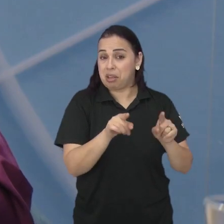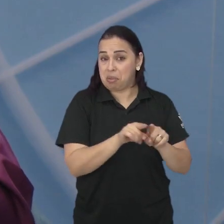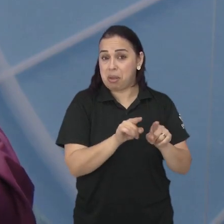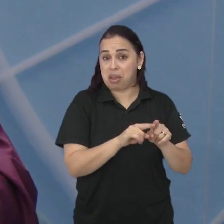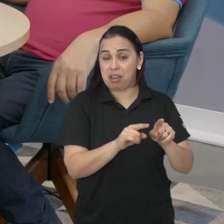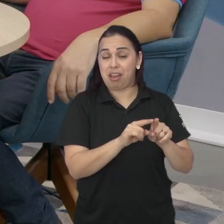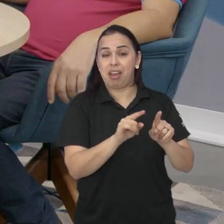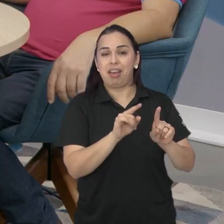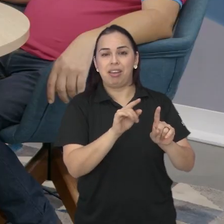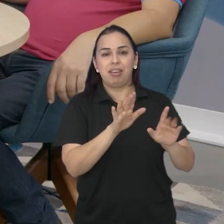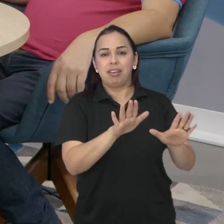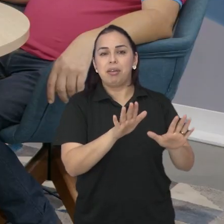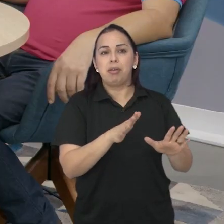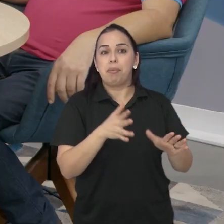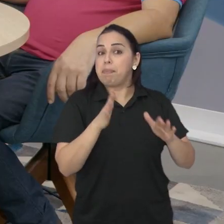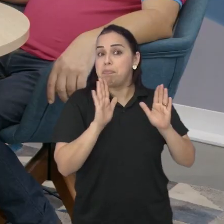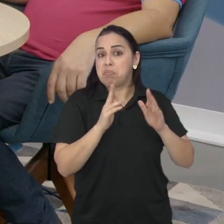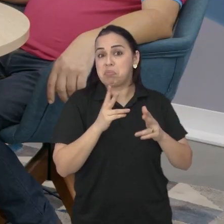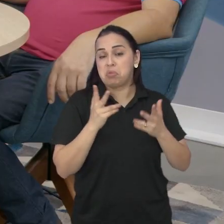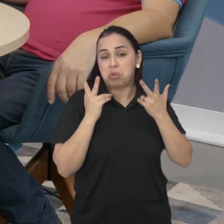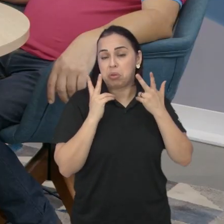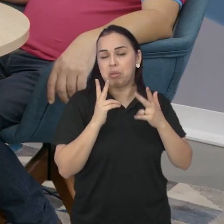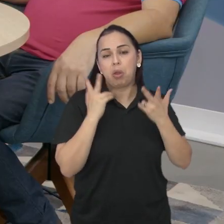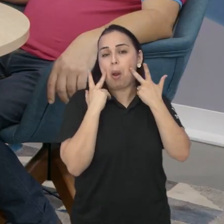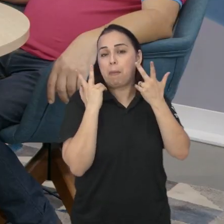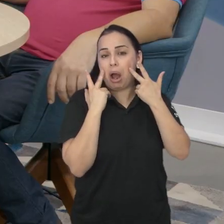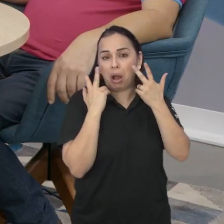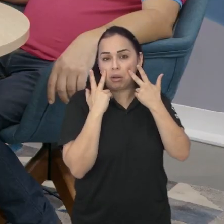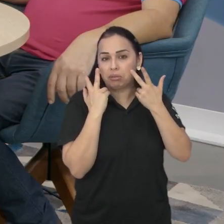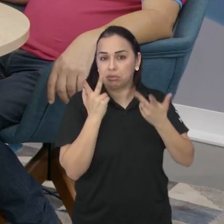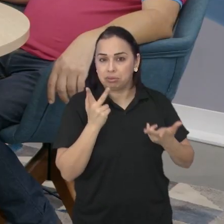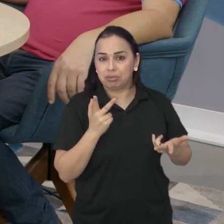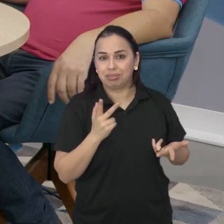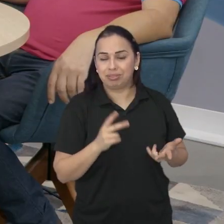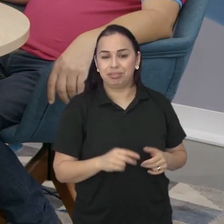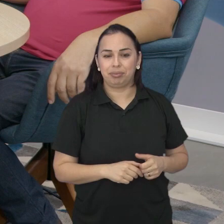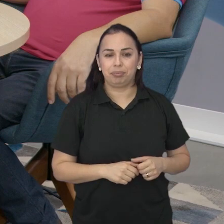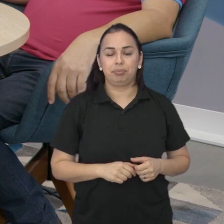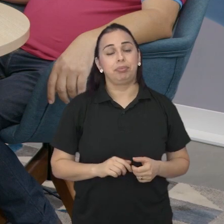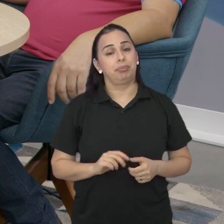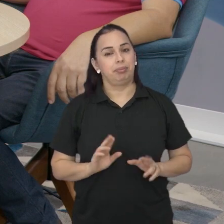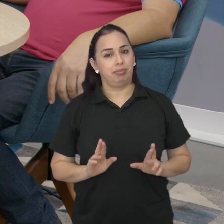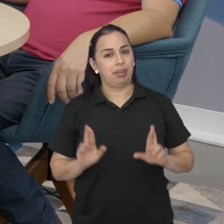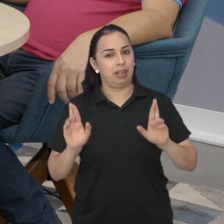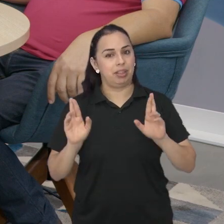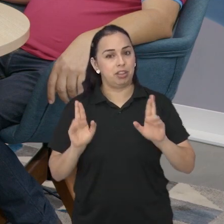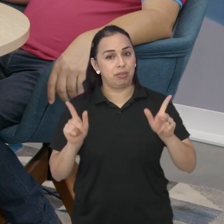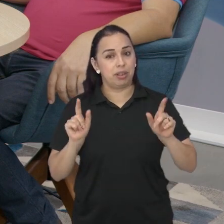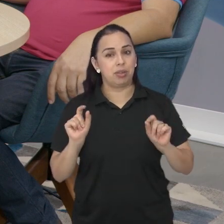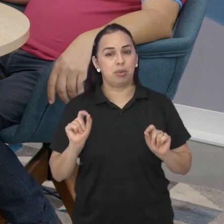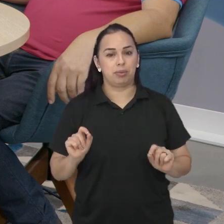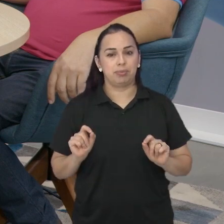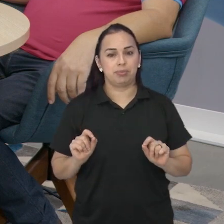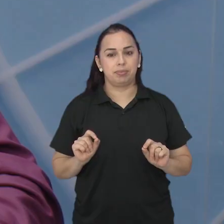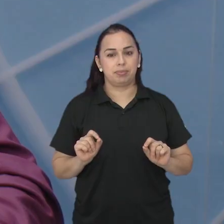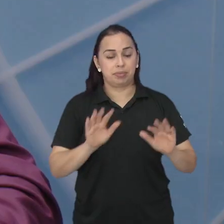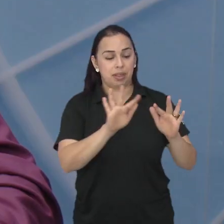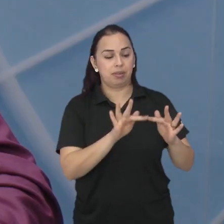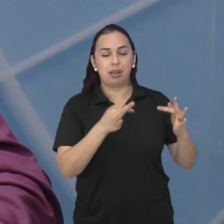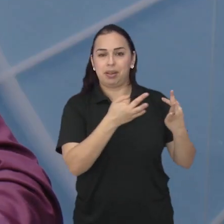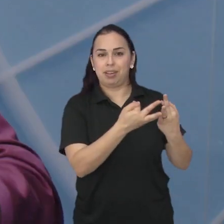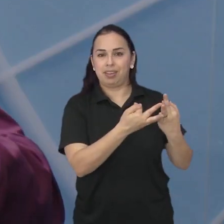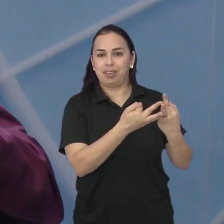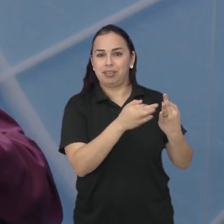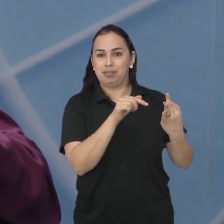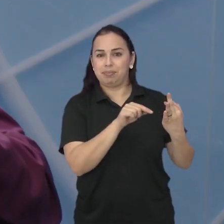família, mesmo em situação de rua. Então, você começa a ver esse prognóstico também. A diferença é que, às vezes, aquelas famílias